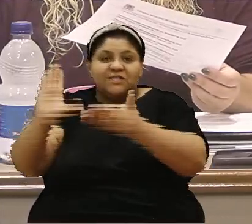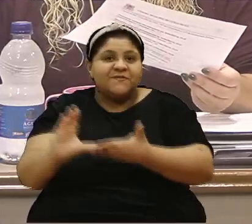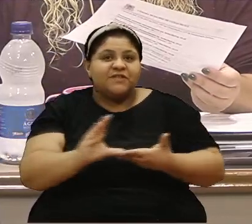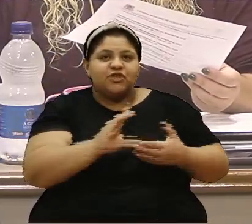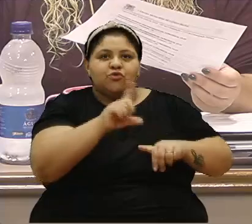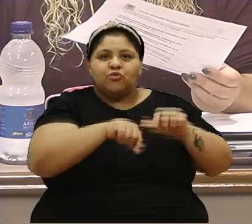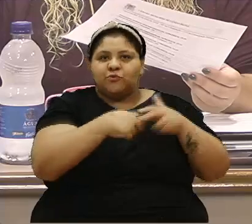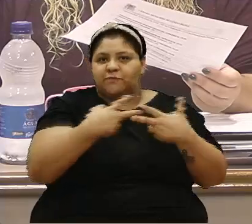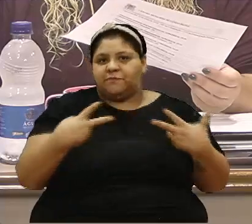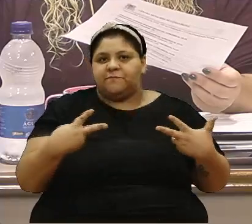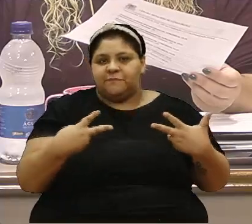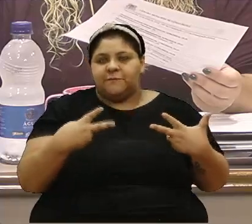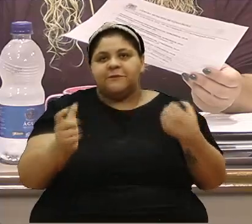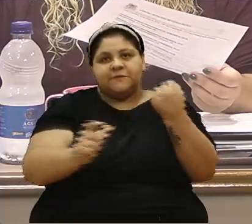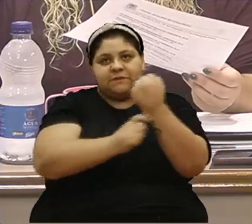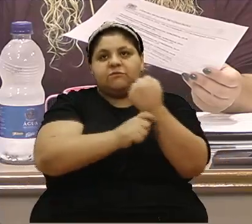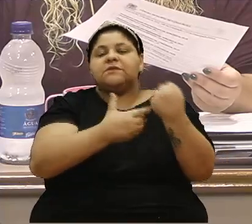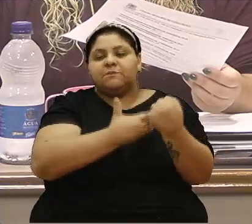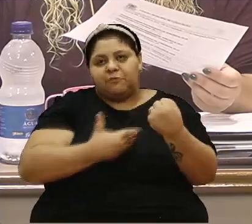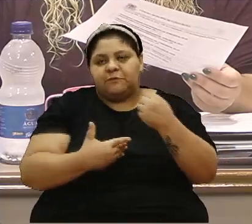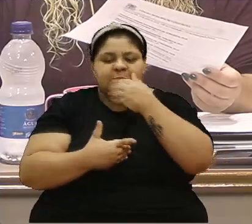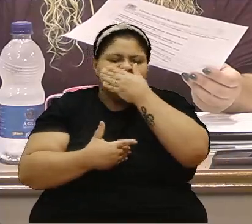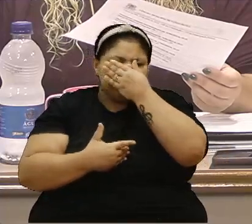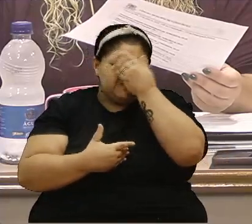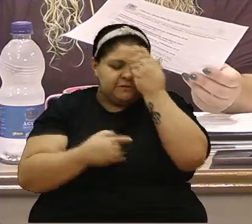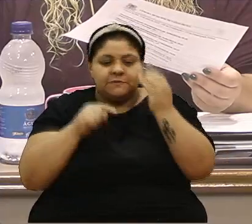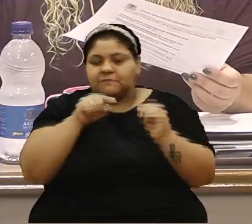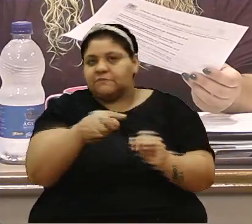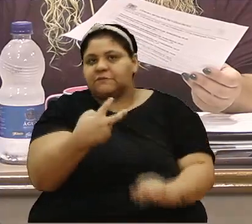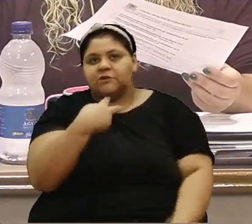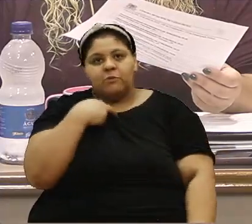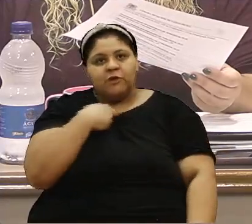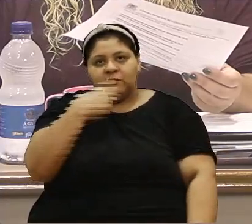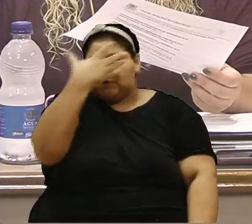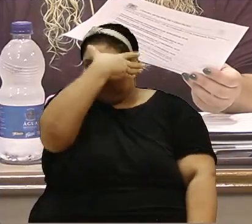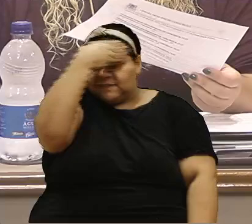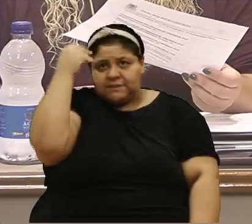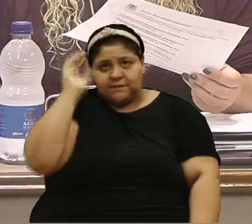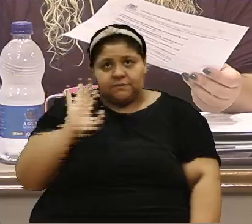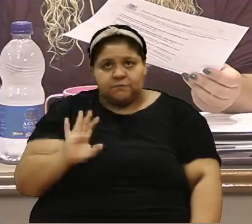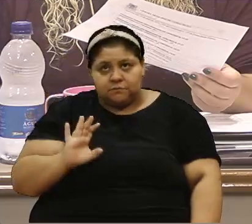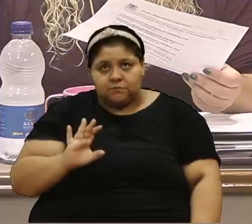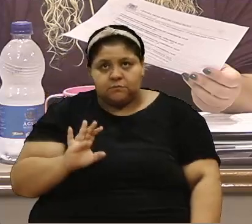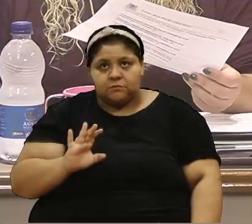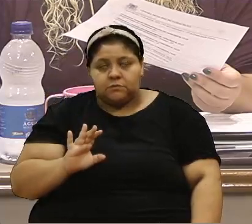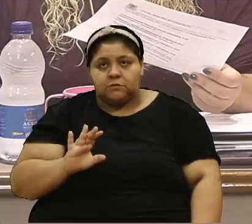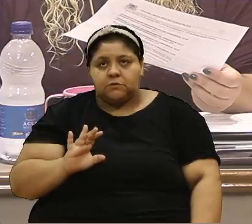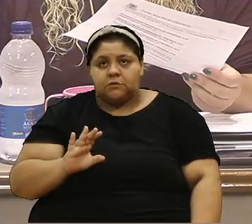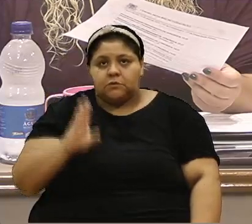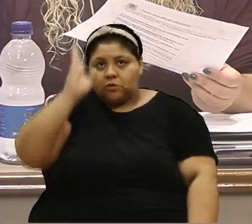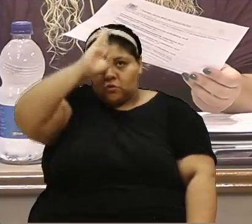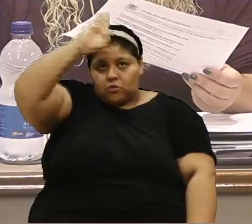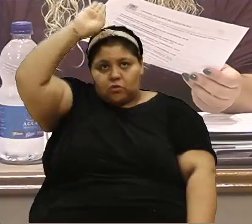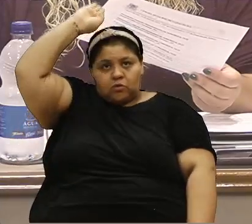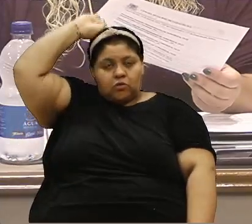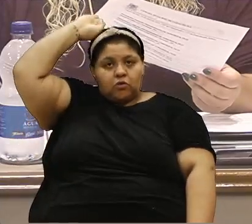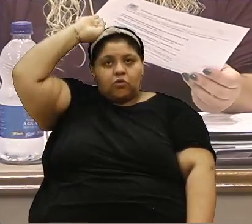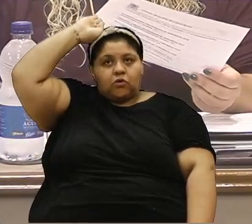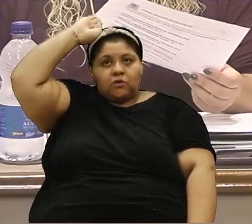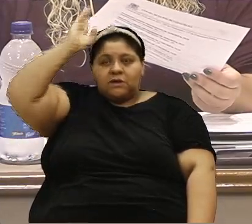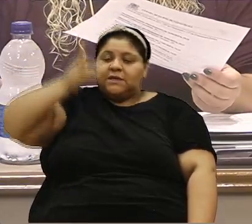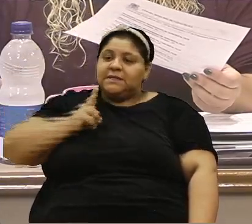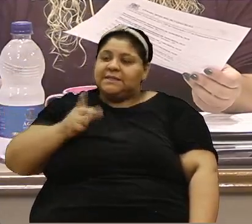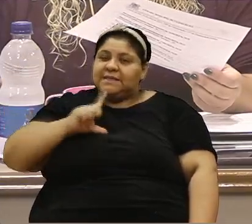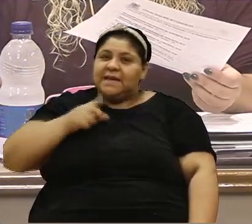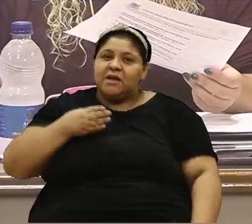aparelhamento da segurança pública. Isso nós não podemos deixar de demonstrar. O Corpo de Bombeiros hoje nunca esteve tão equipado,